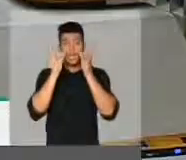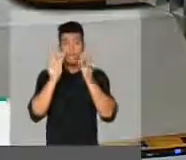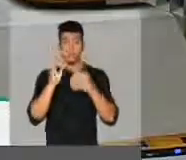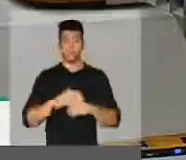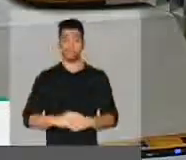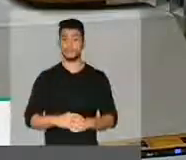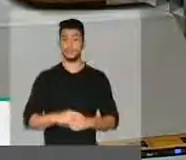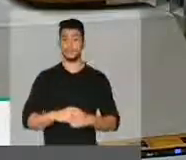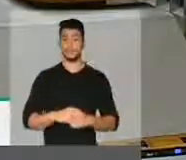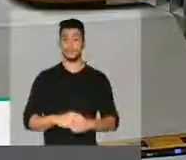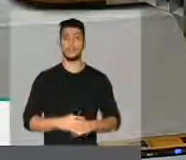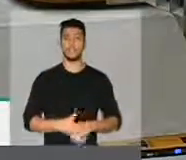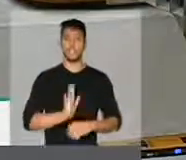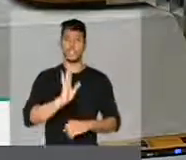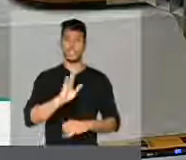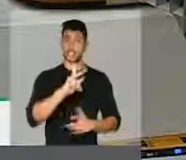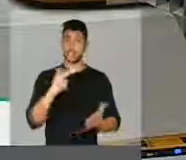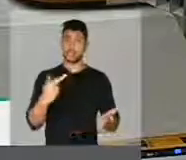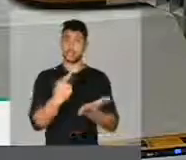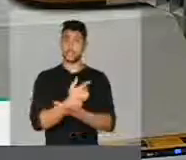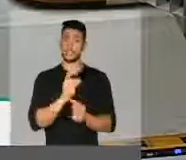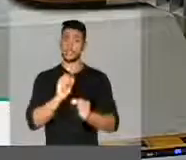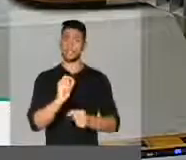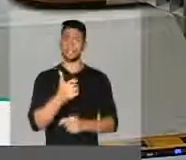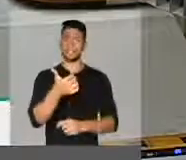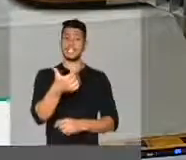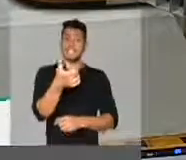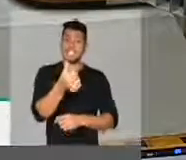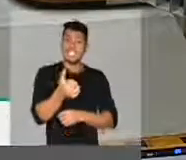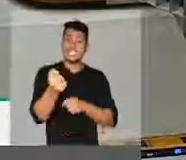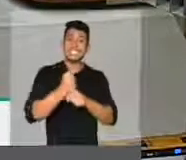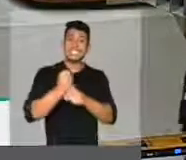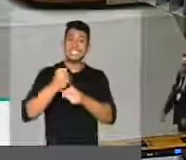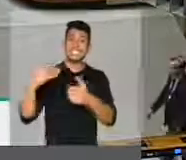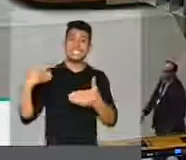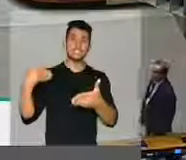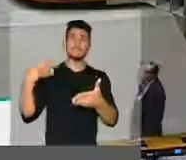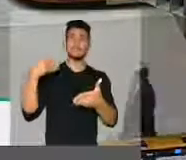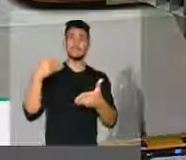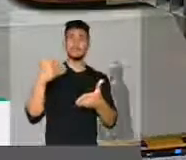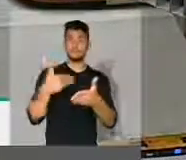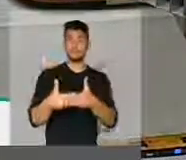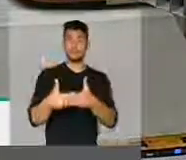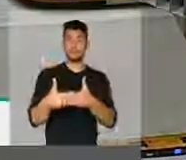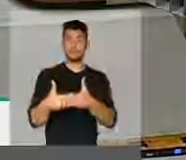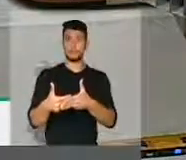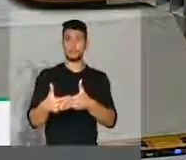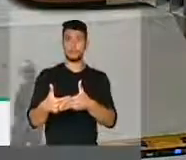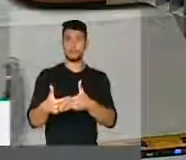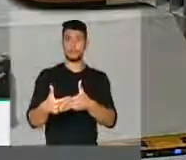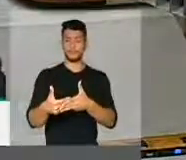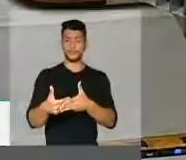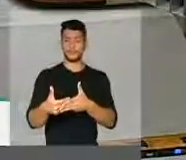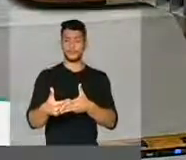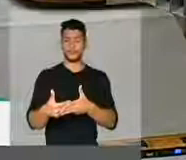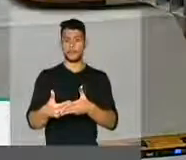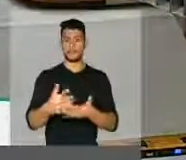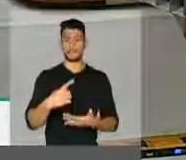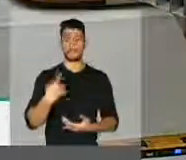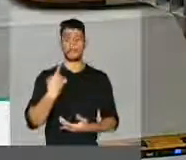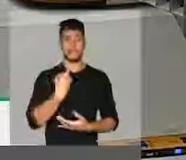16 anos que Vossa Excelência, junto com outros, entre os quais eu me incluo,